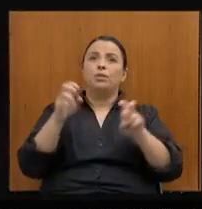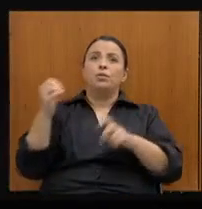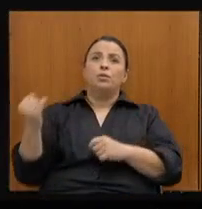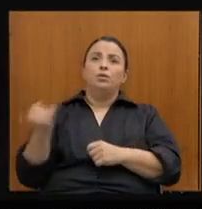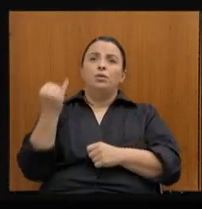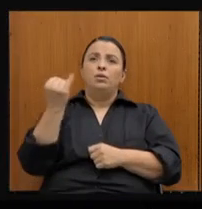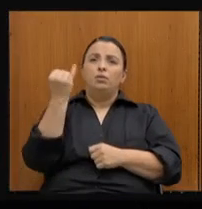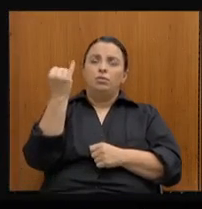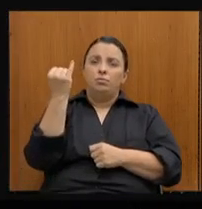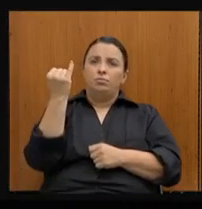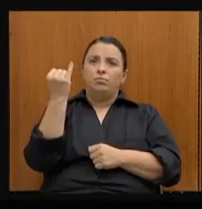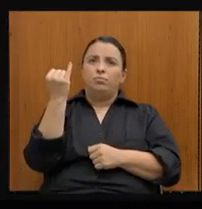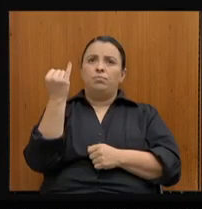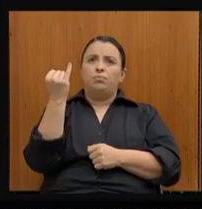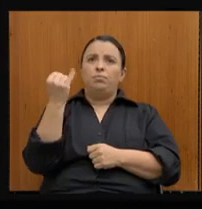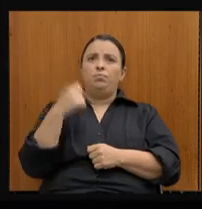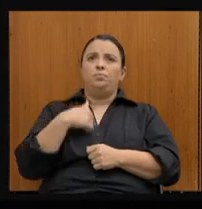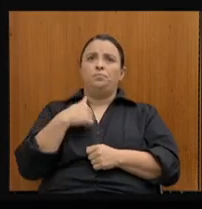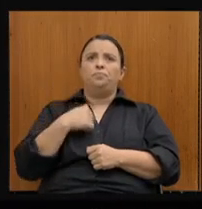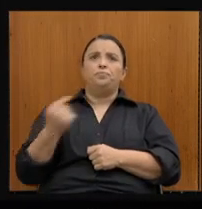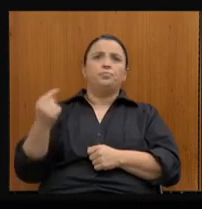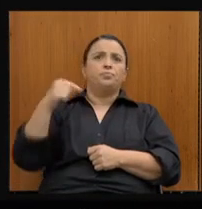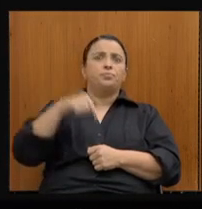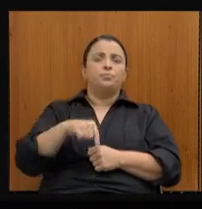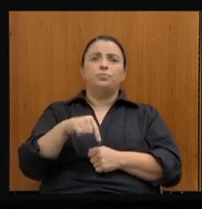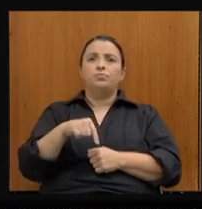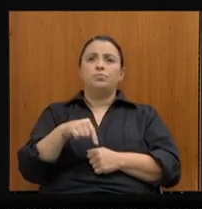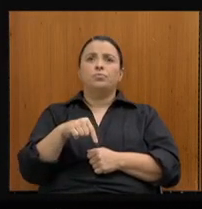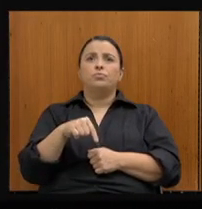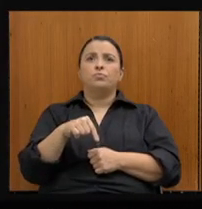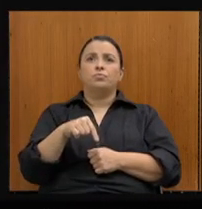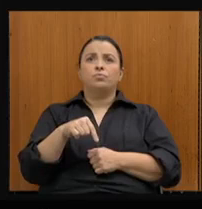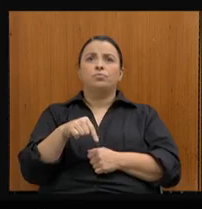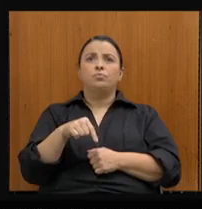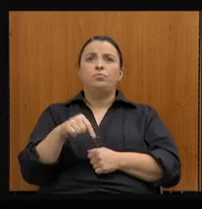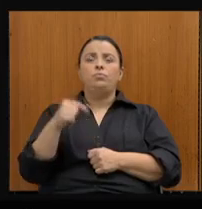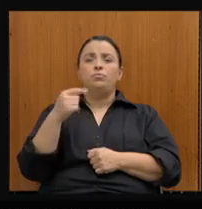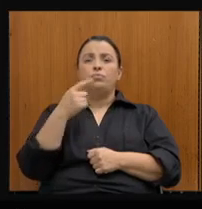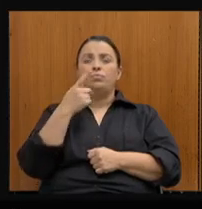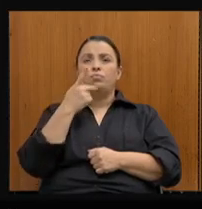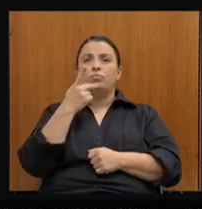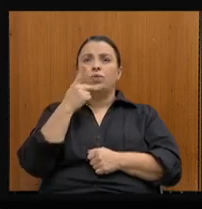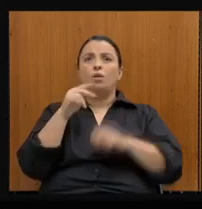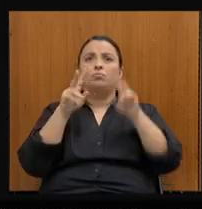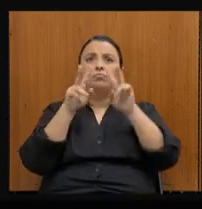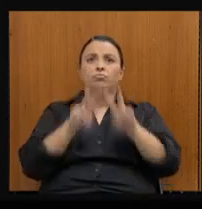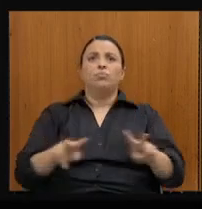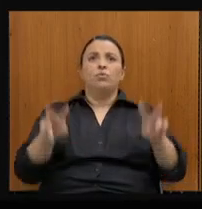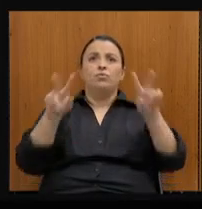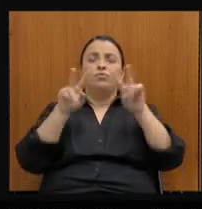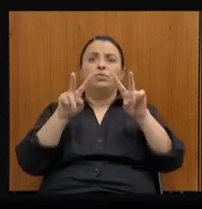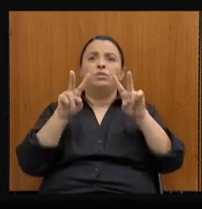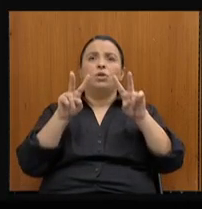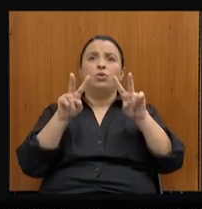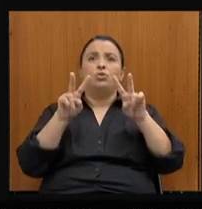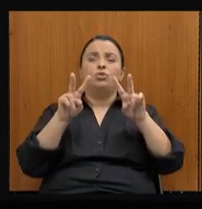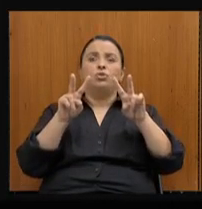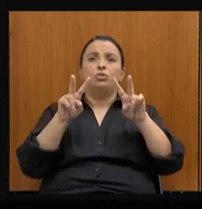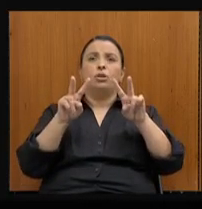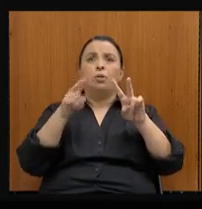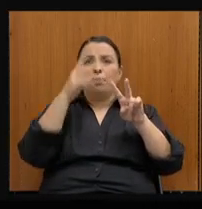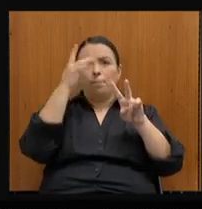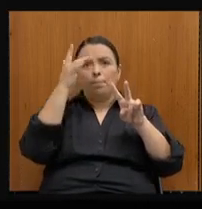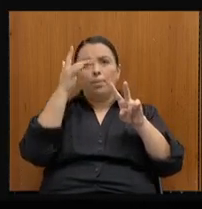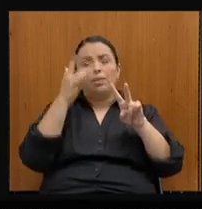importante e eu venho aqui colocar uma visão de fabricante de